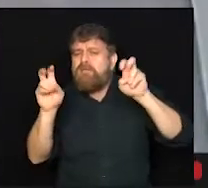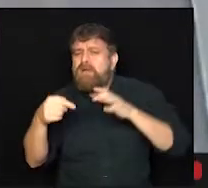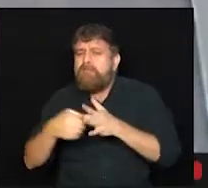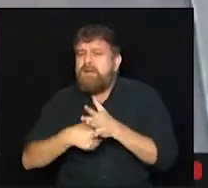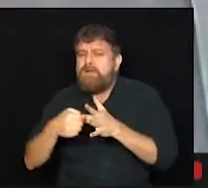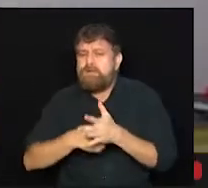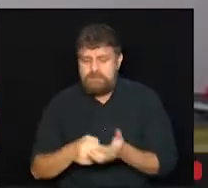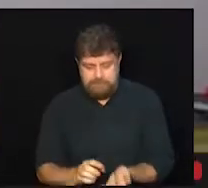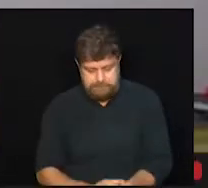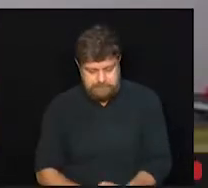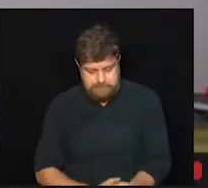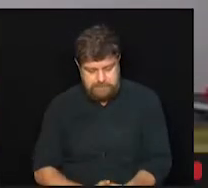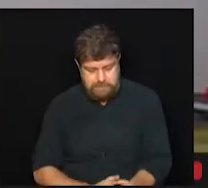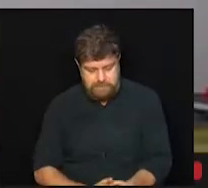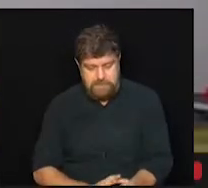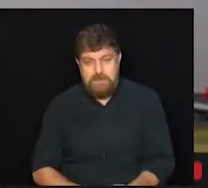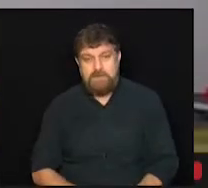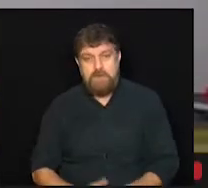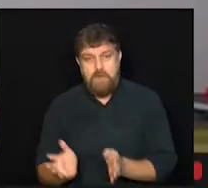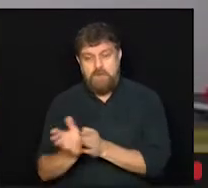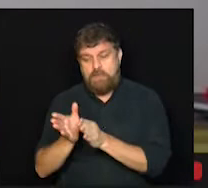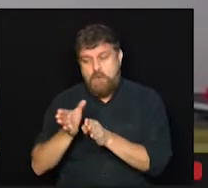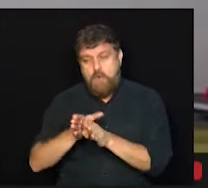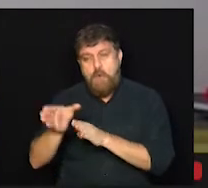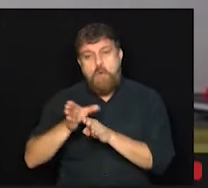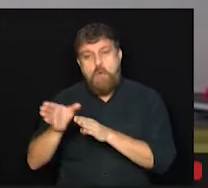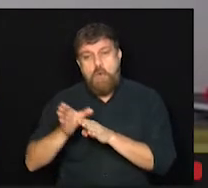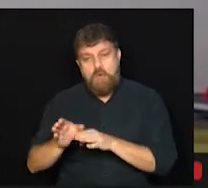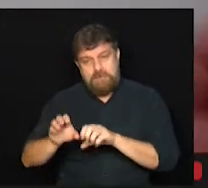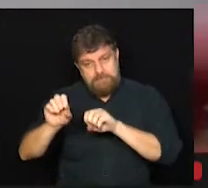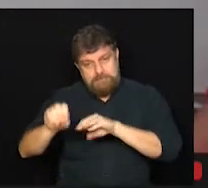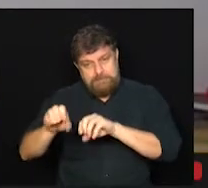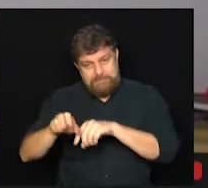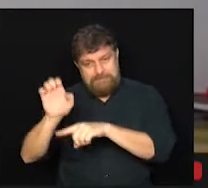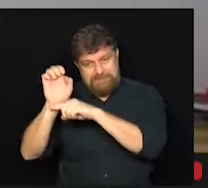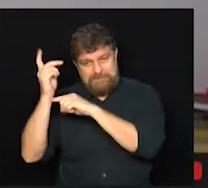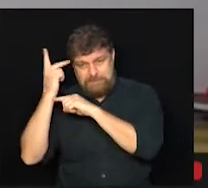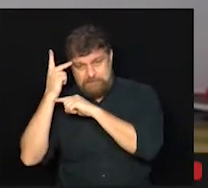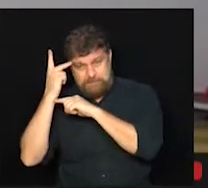Sobre a posição do Conselho Estadual. Sobre a posição do Conselho.